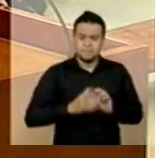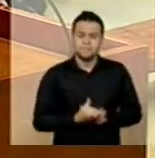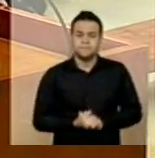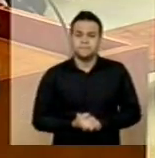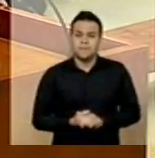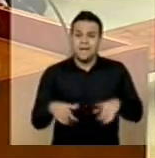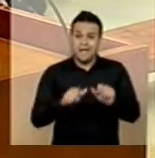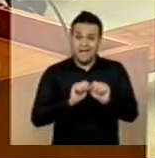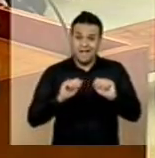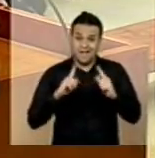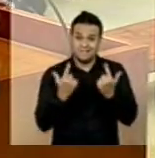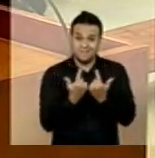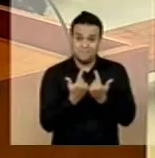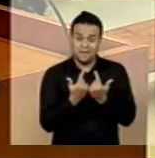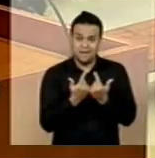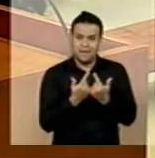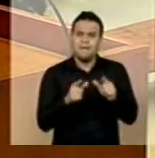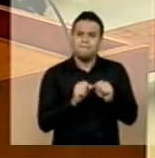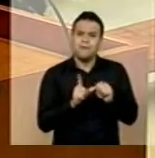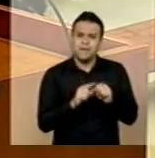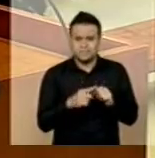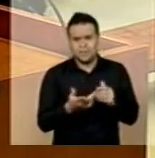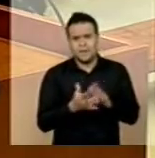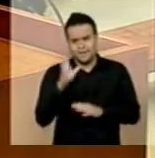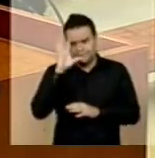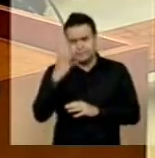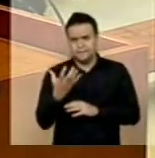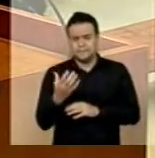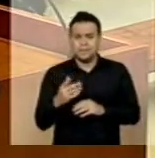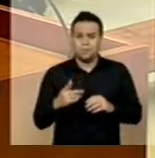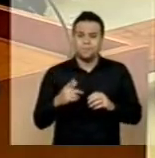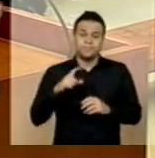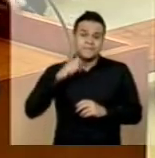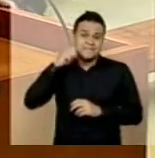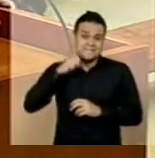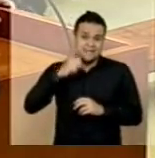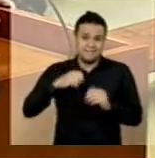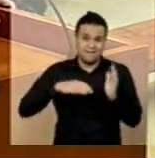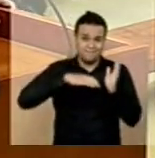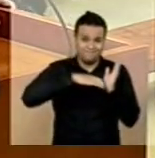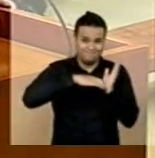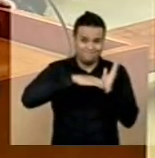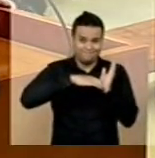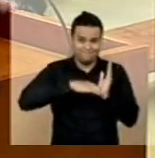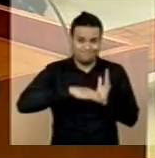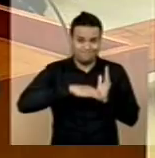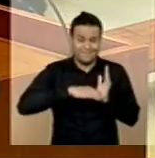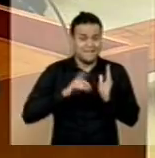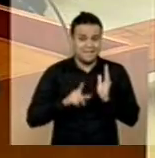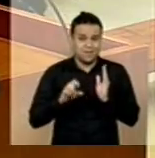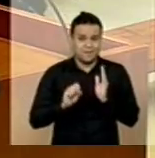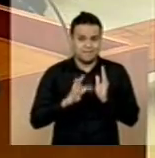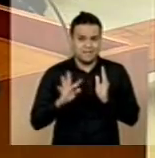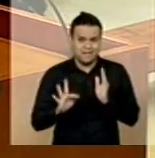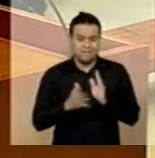as assembleias a fazer o que estão fazendo foi a decisão do Senado Federal, não a dessa corte. Então, com essas considerações, requer a